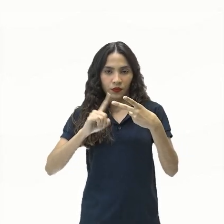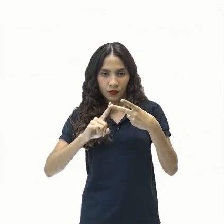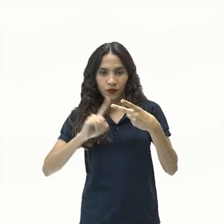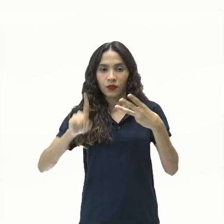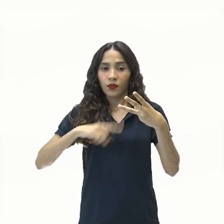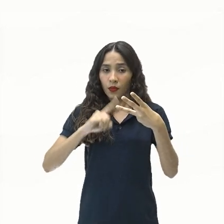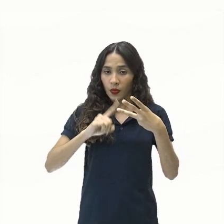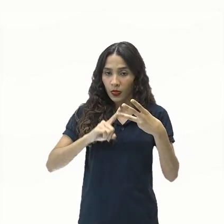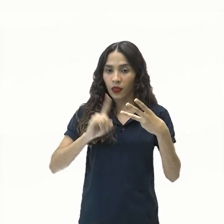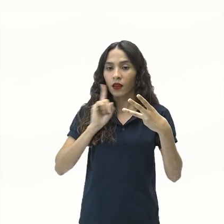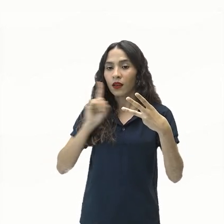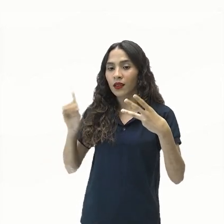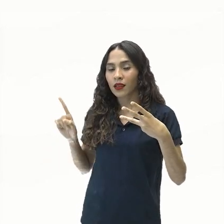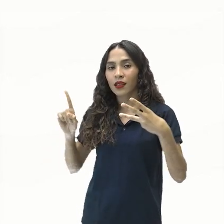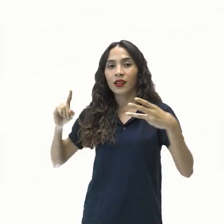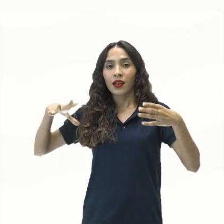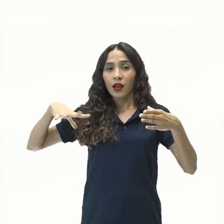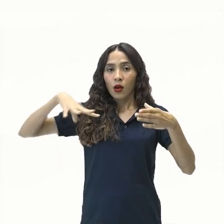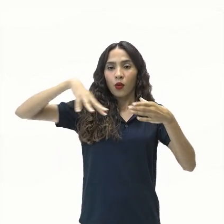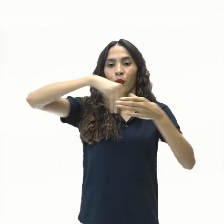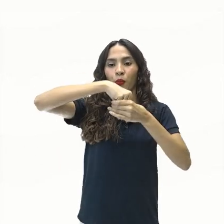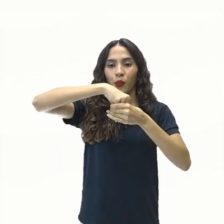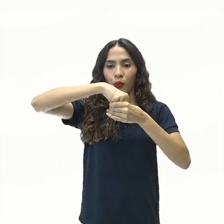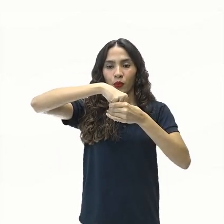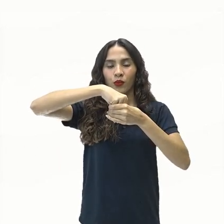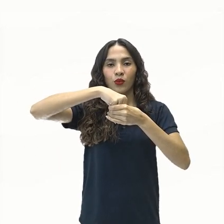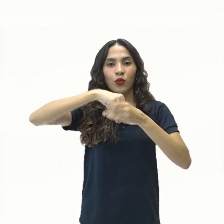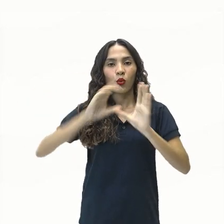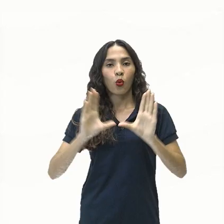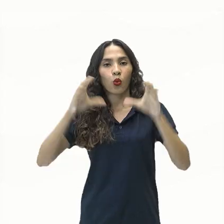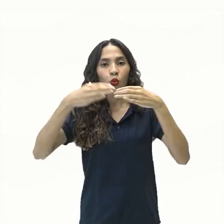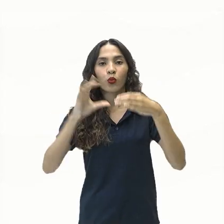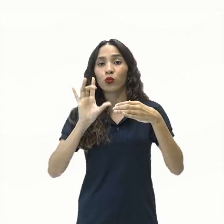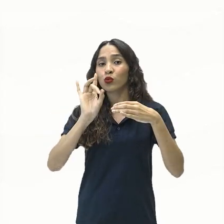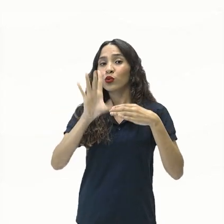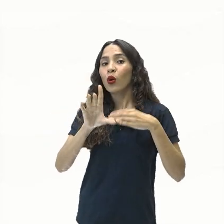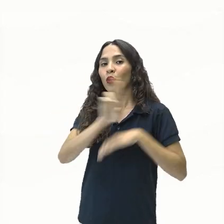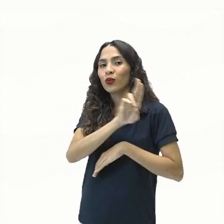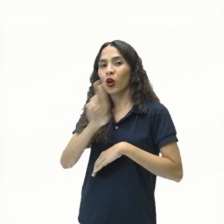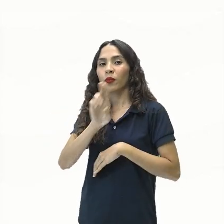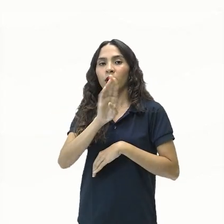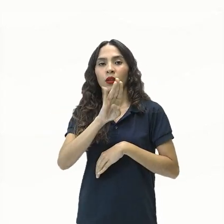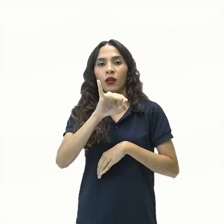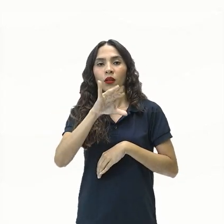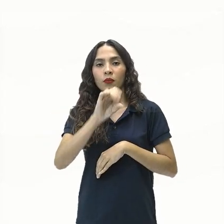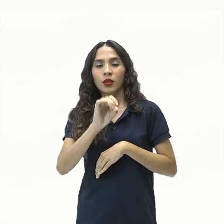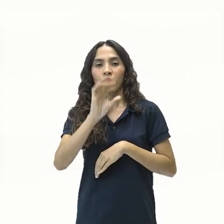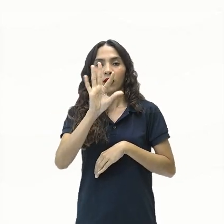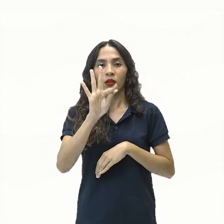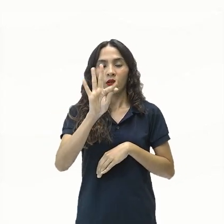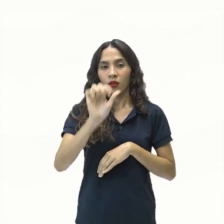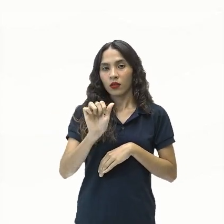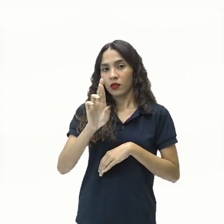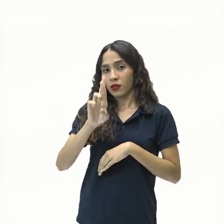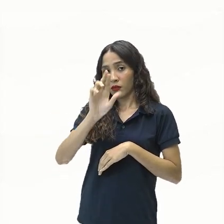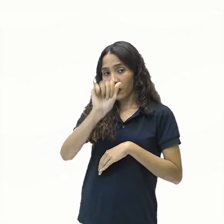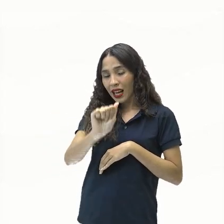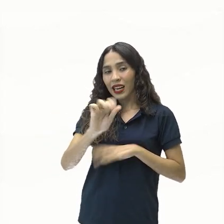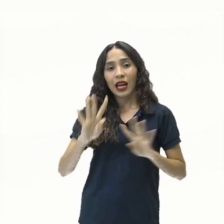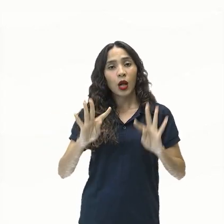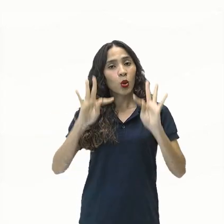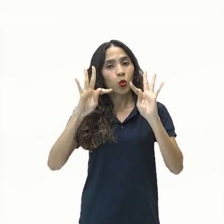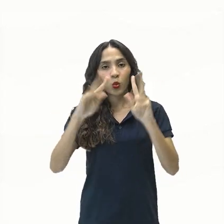atmosfera e a litosfera, está relacionado aqui, ó, na biosfera, né? Ela vai englobar e